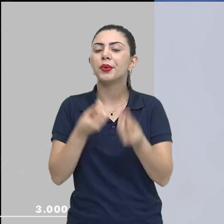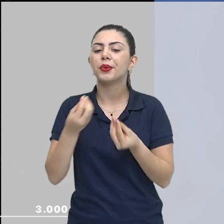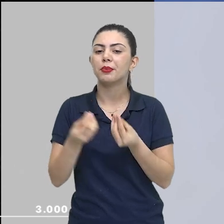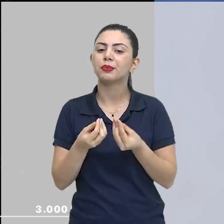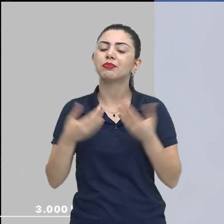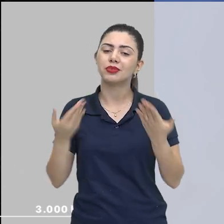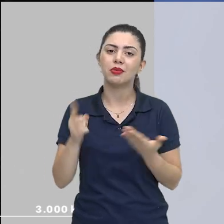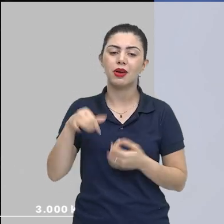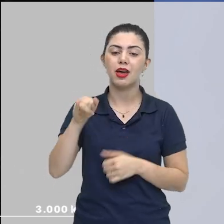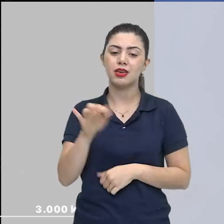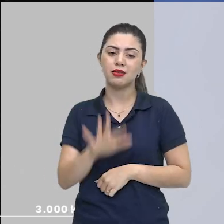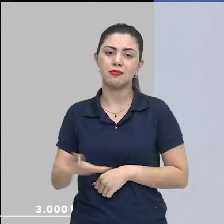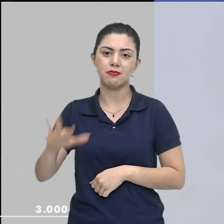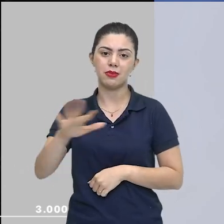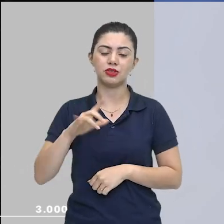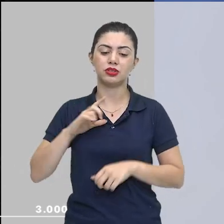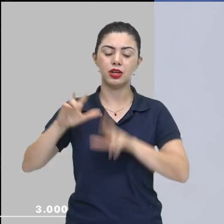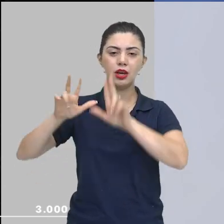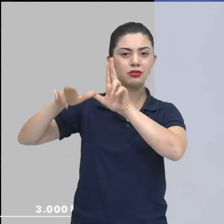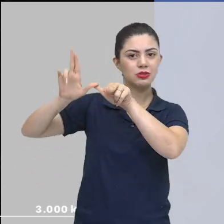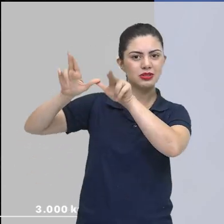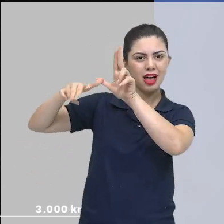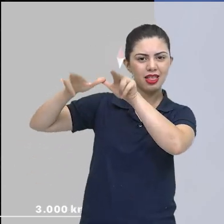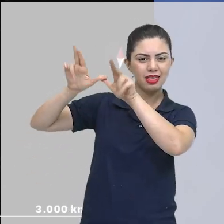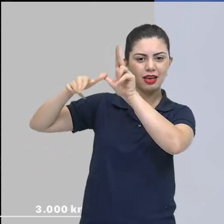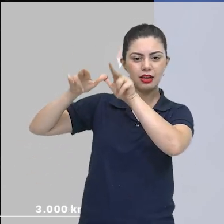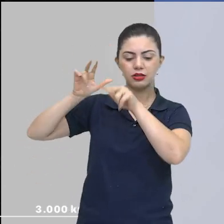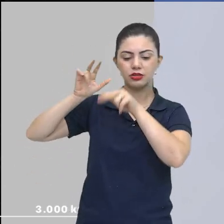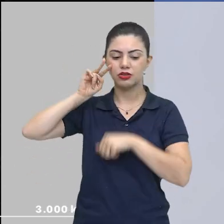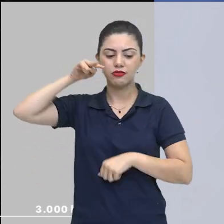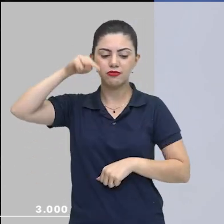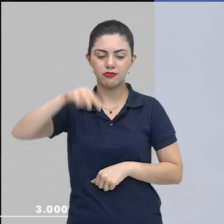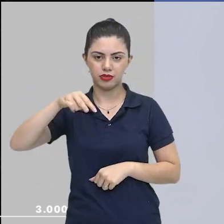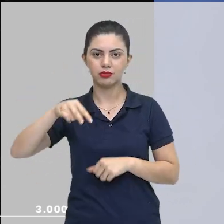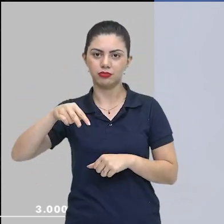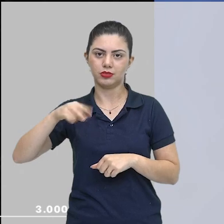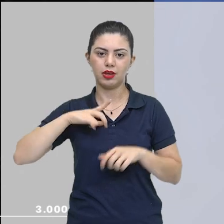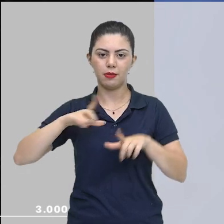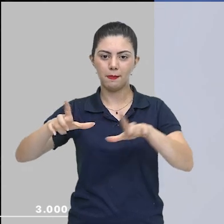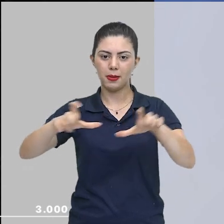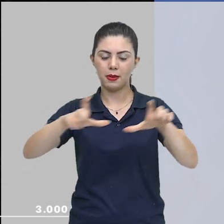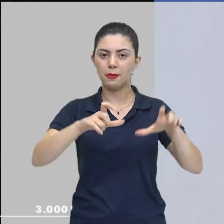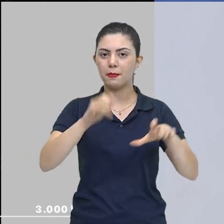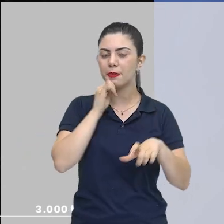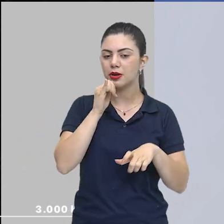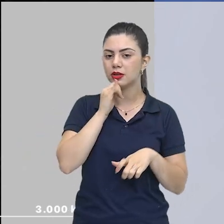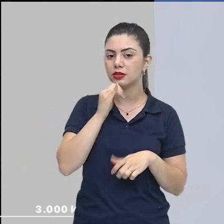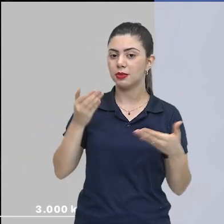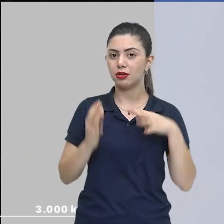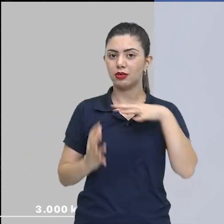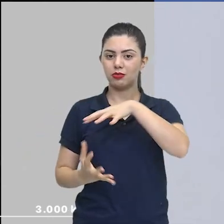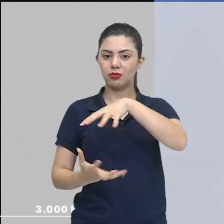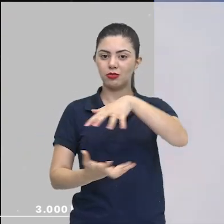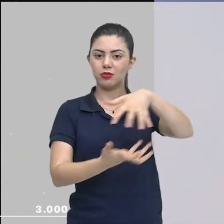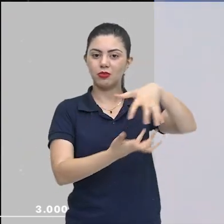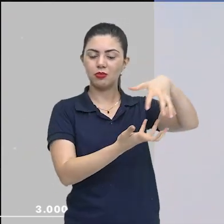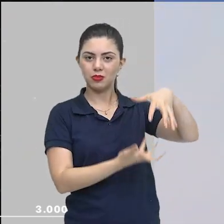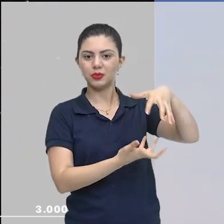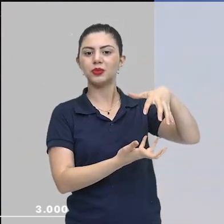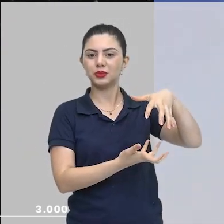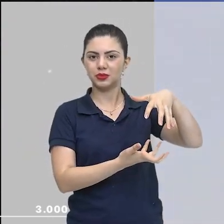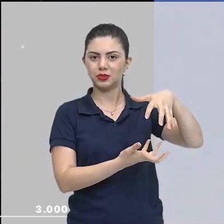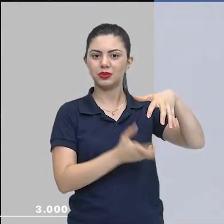umas imagens que são capturadas via satélite, né? A gente observa que o nosso planeta, aqui nós temos a Oceania, né? A